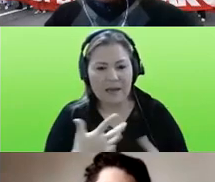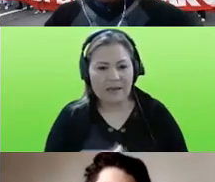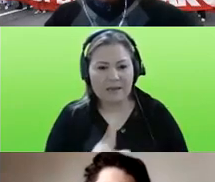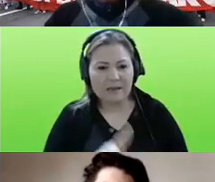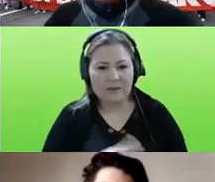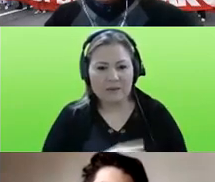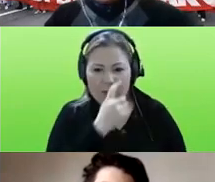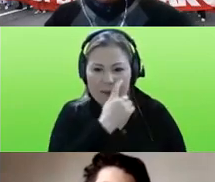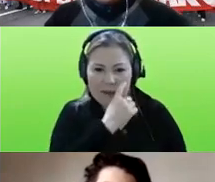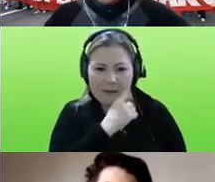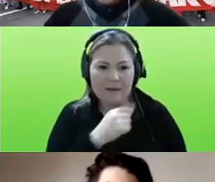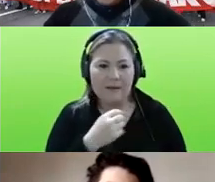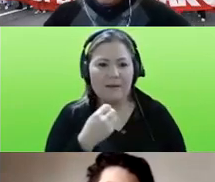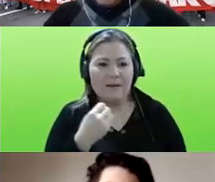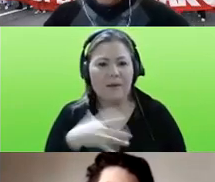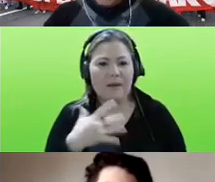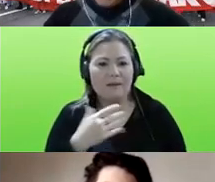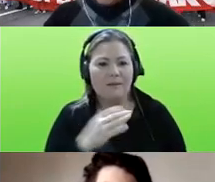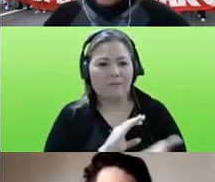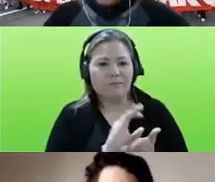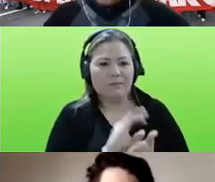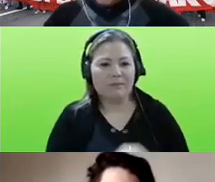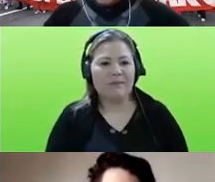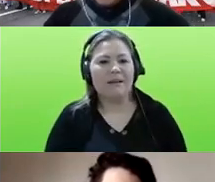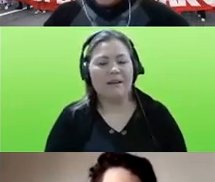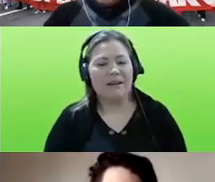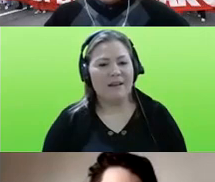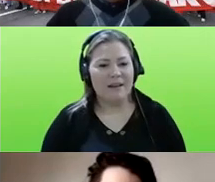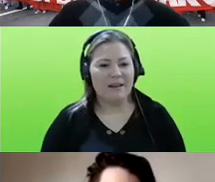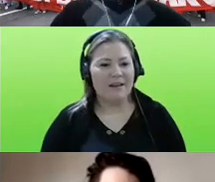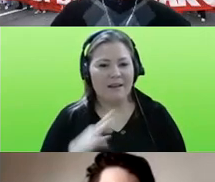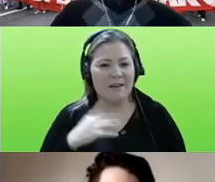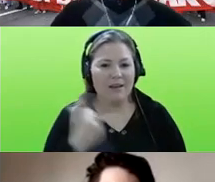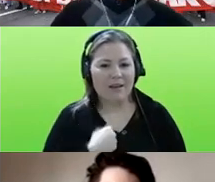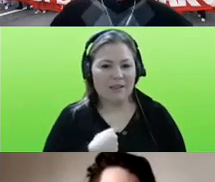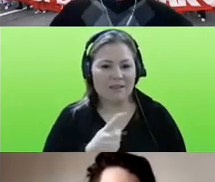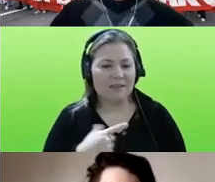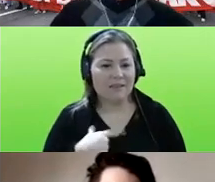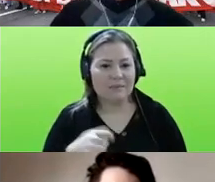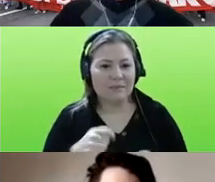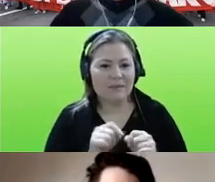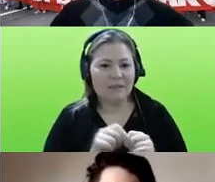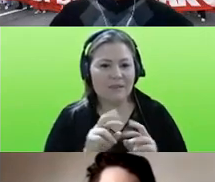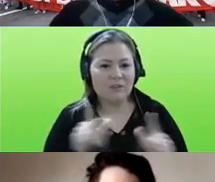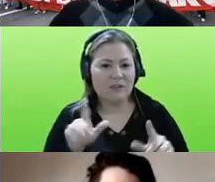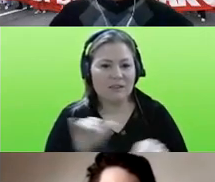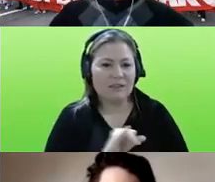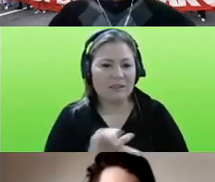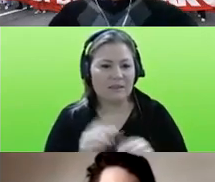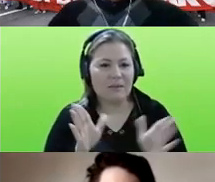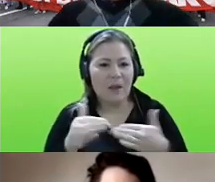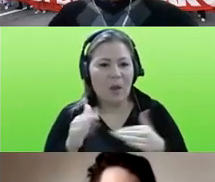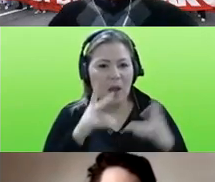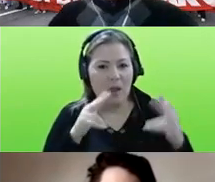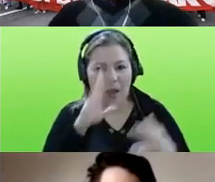a dar dinheiro para o Bill Gates, mas não é o caso de todos nós aqui na PUC, que temos esse pacote aqui